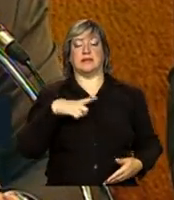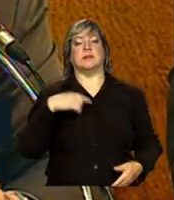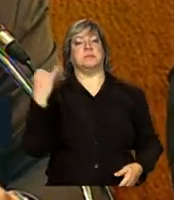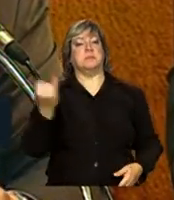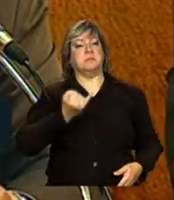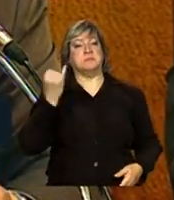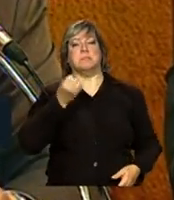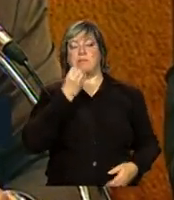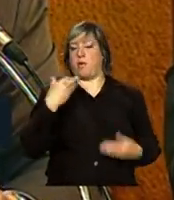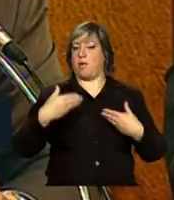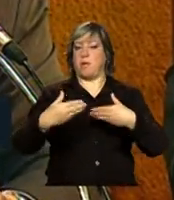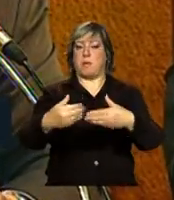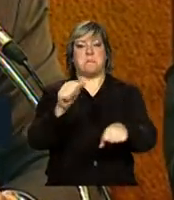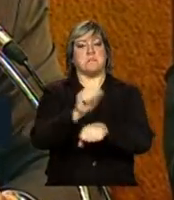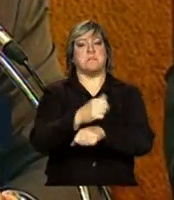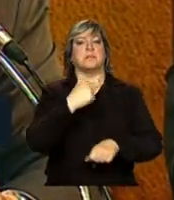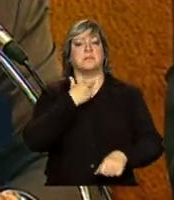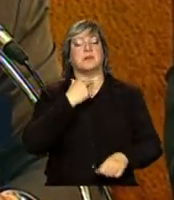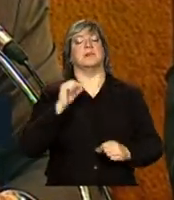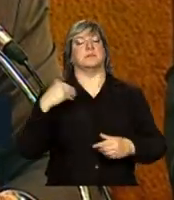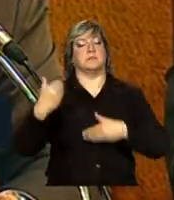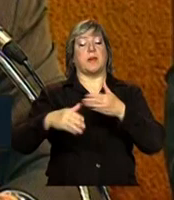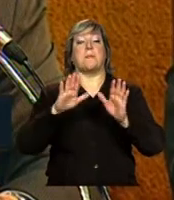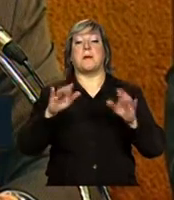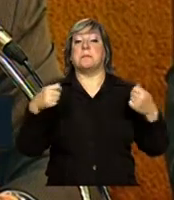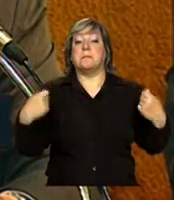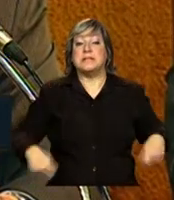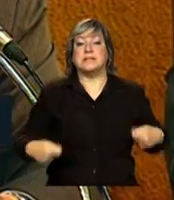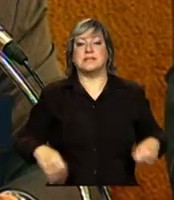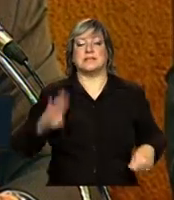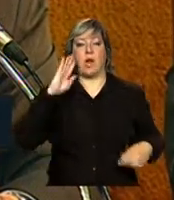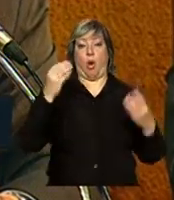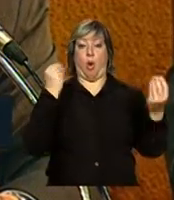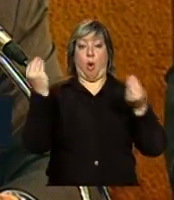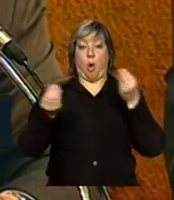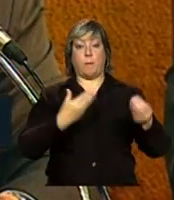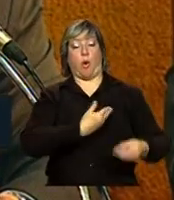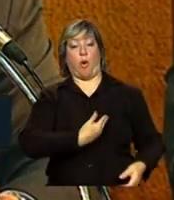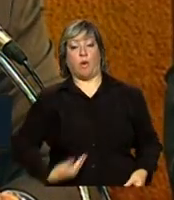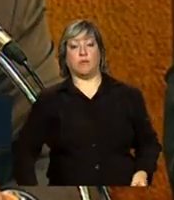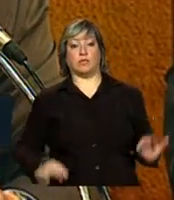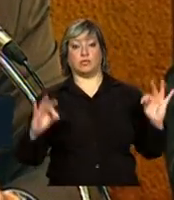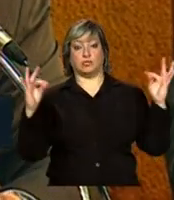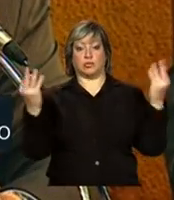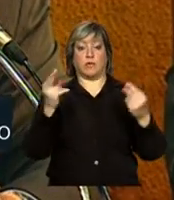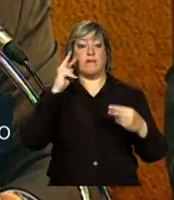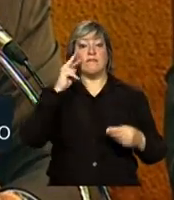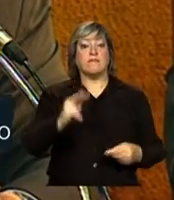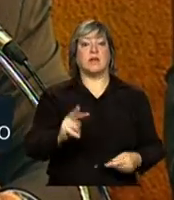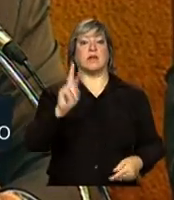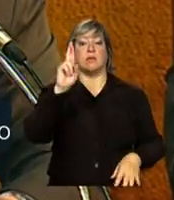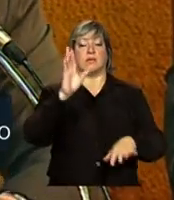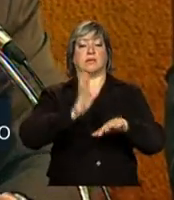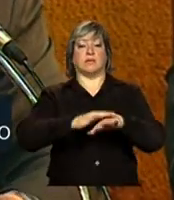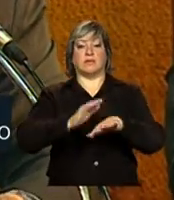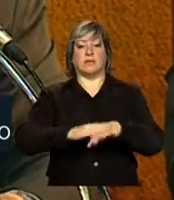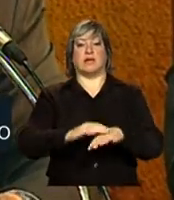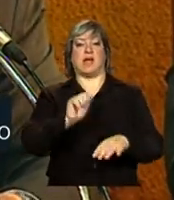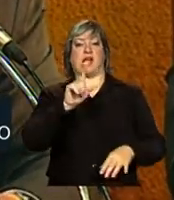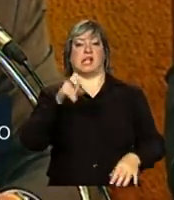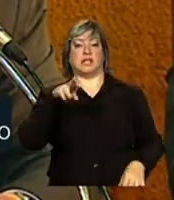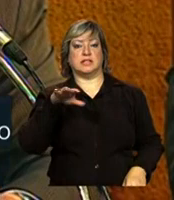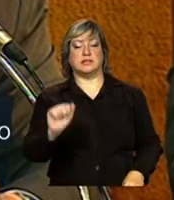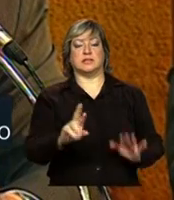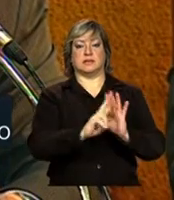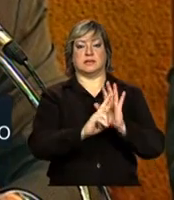né mas que depende sobretudo da forma como os governos veem o papel das agências reguladoras e materializam